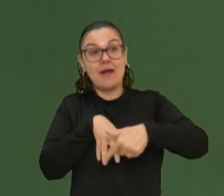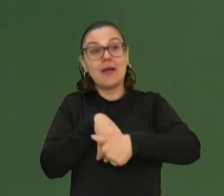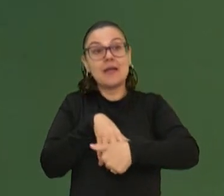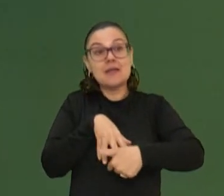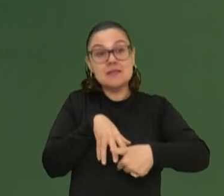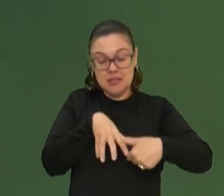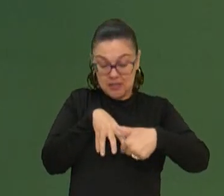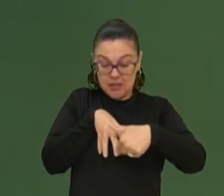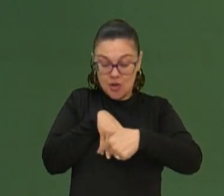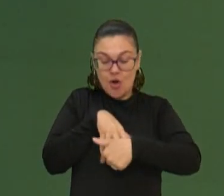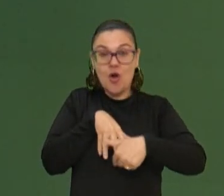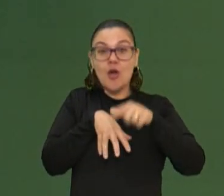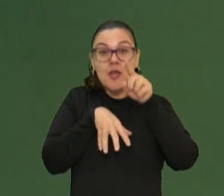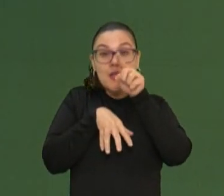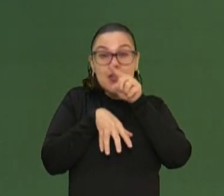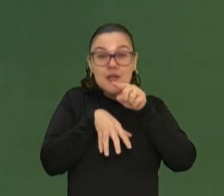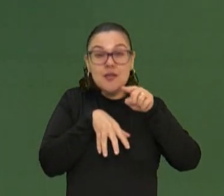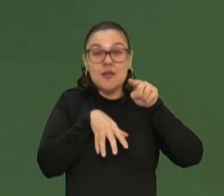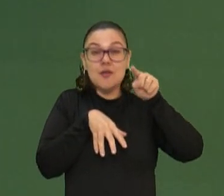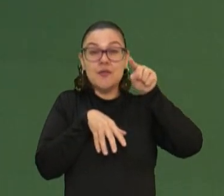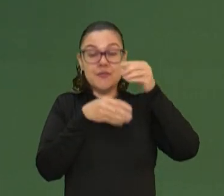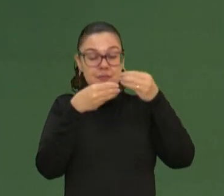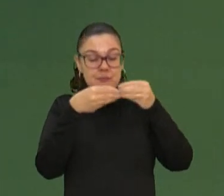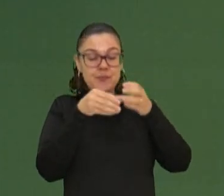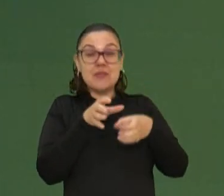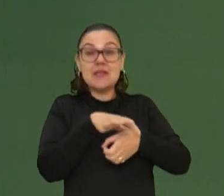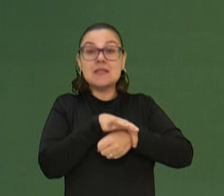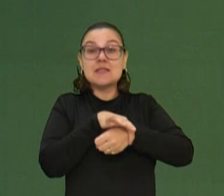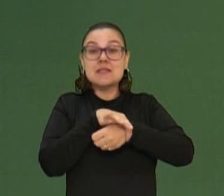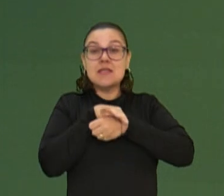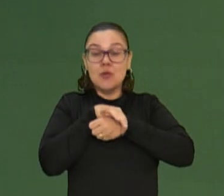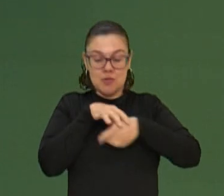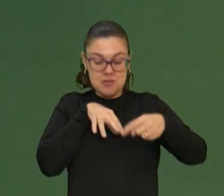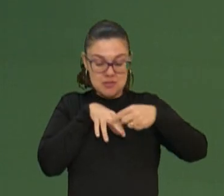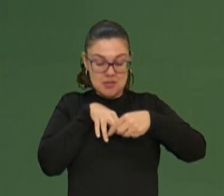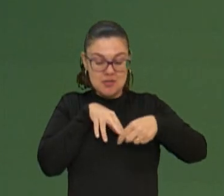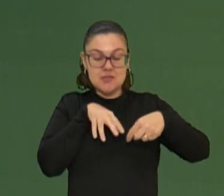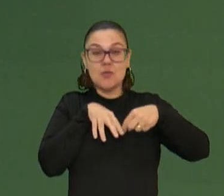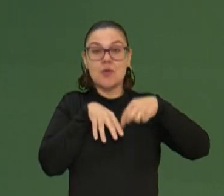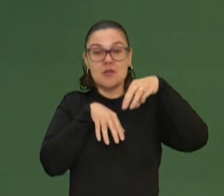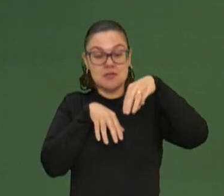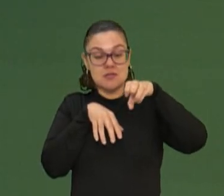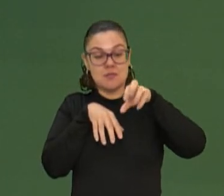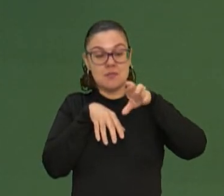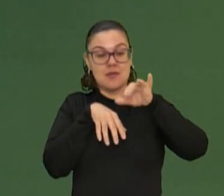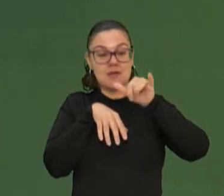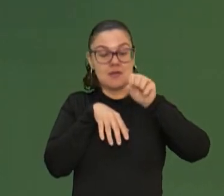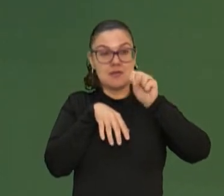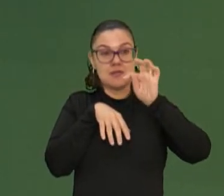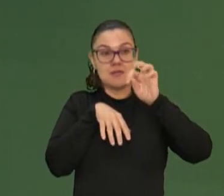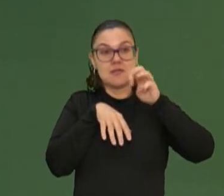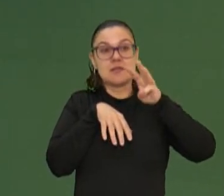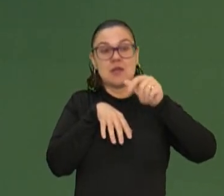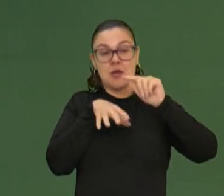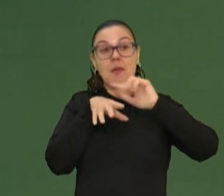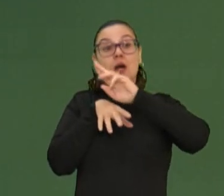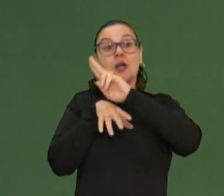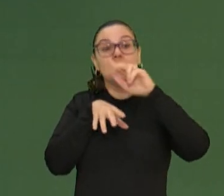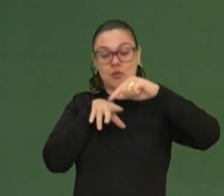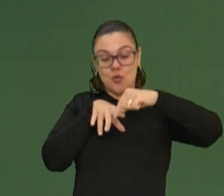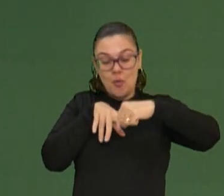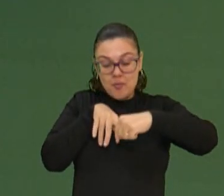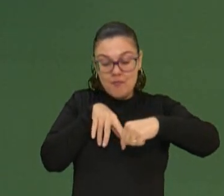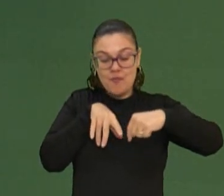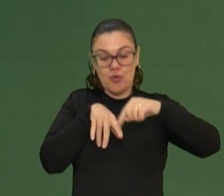meristemático, e em volta dele tem uma camadinha protetora, protegendo o meristema, tá bom? Chamada coifa.